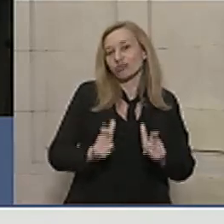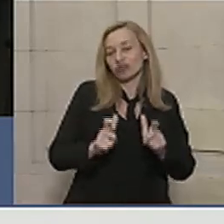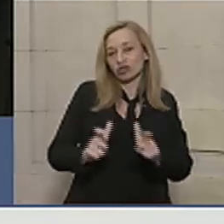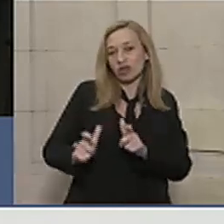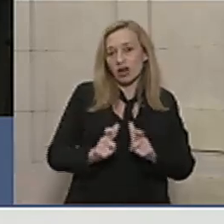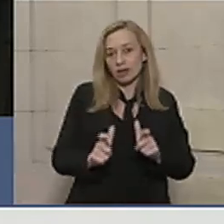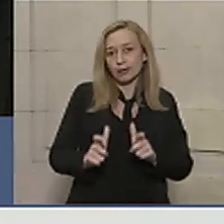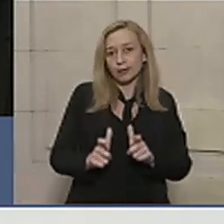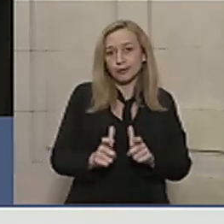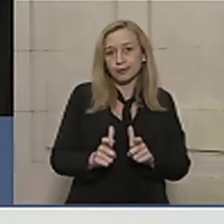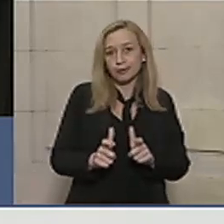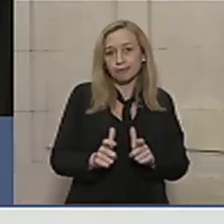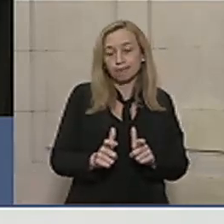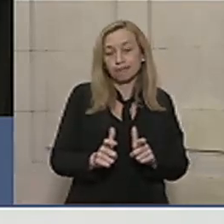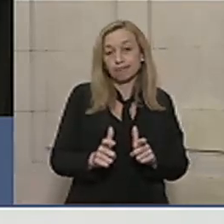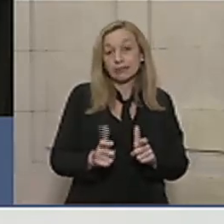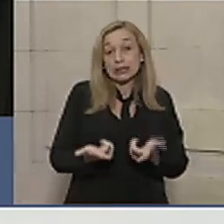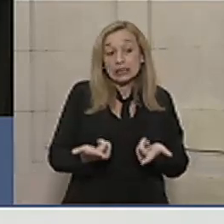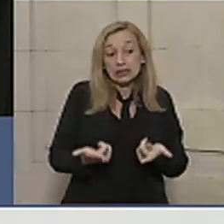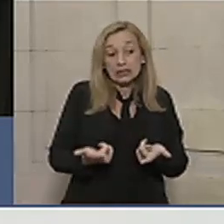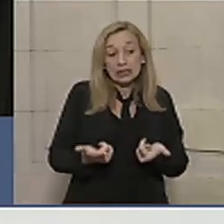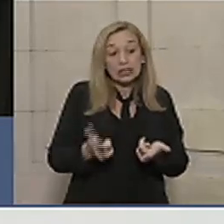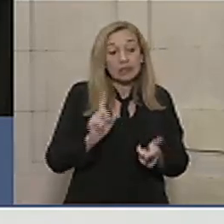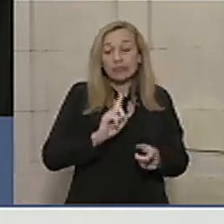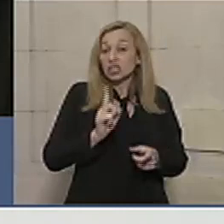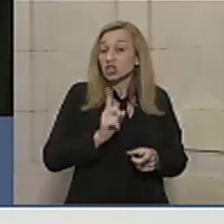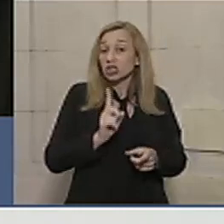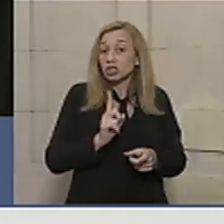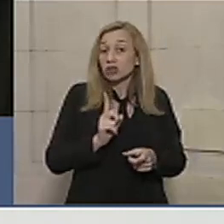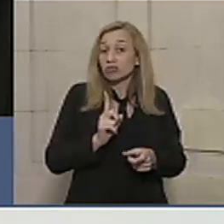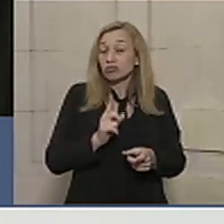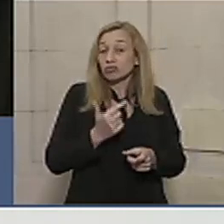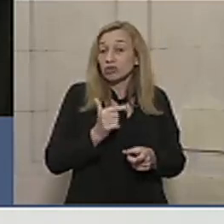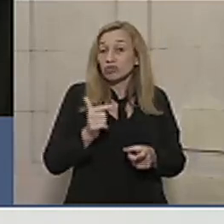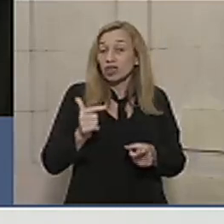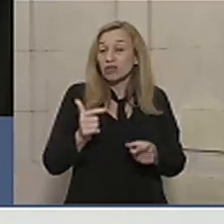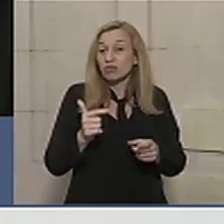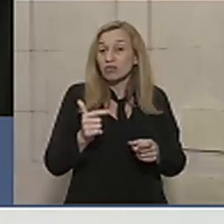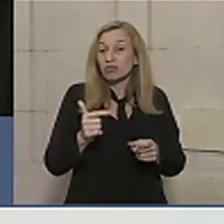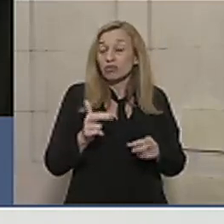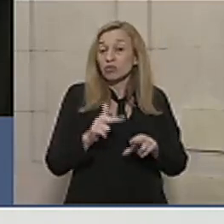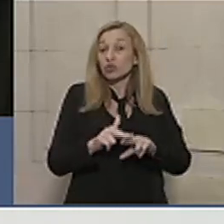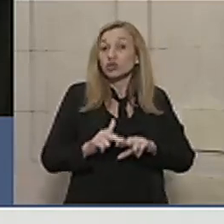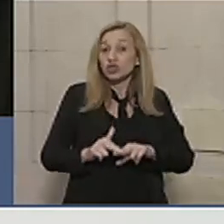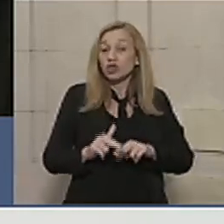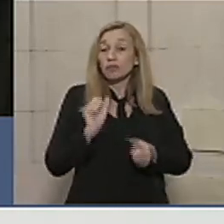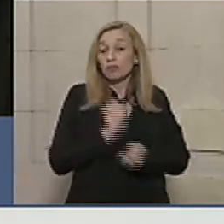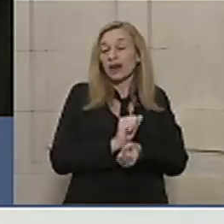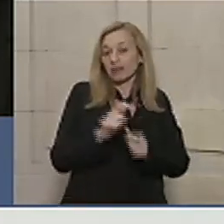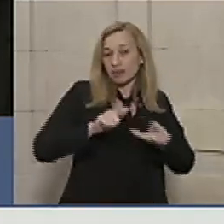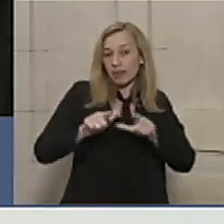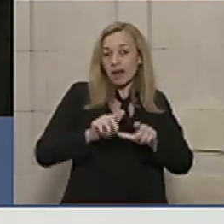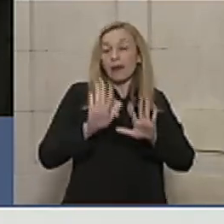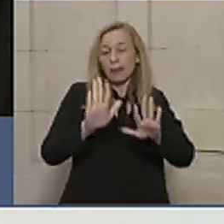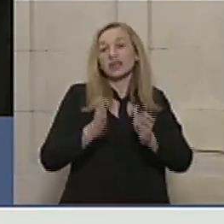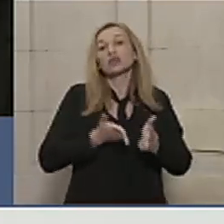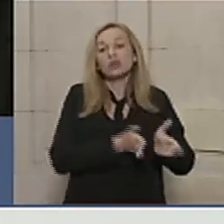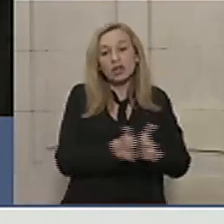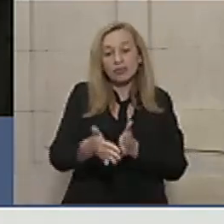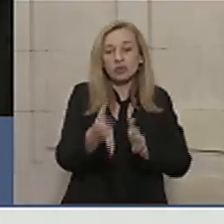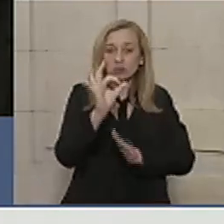equipamentos, o que onera muito ao Estado, o que não justifica não ter o serviço. E o caminho que está sendo